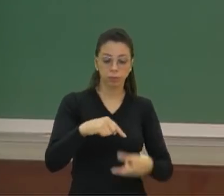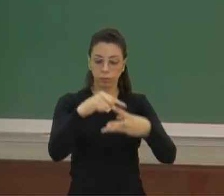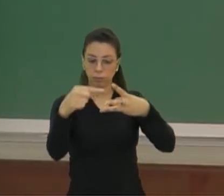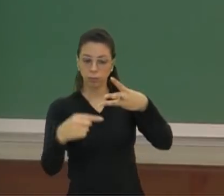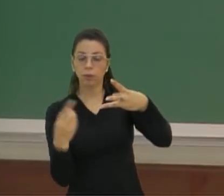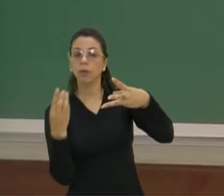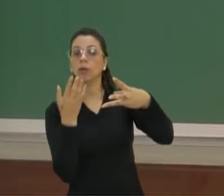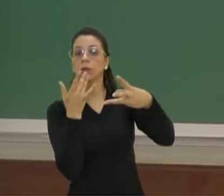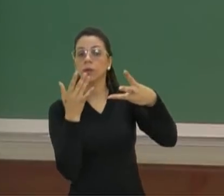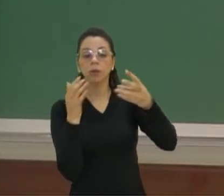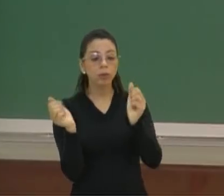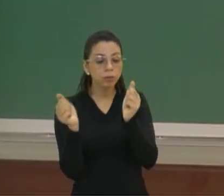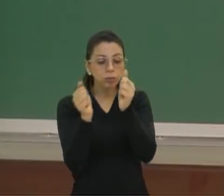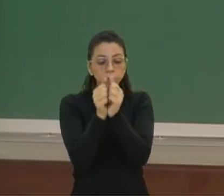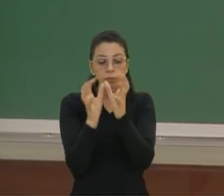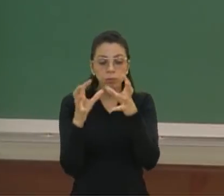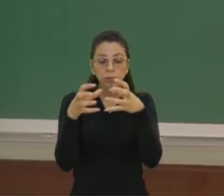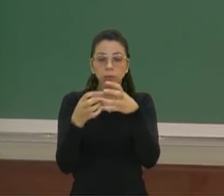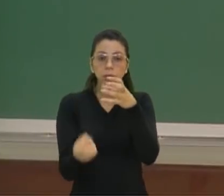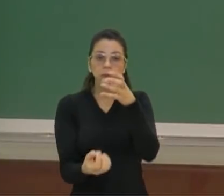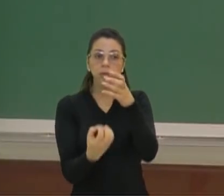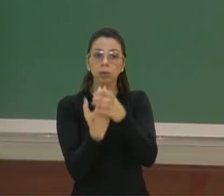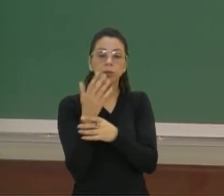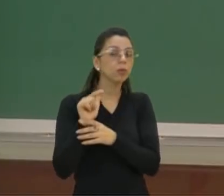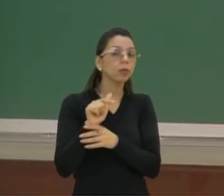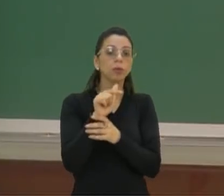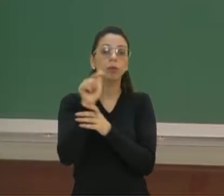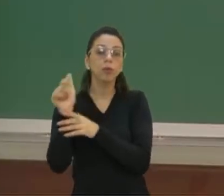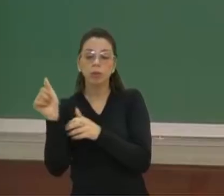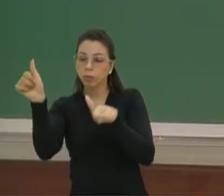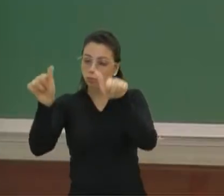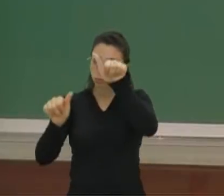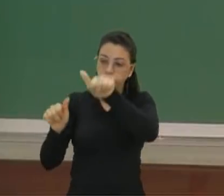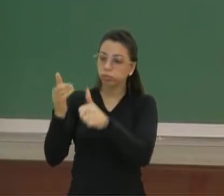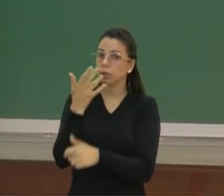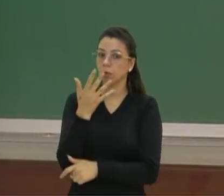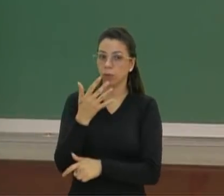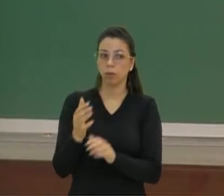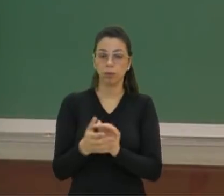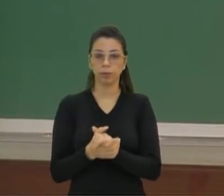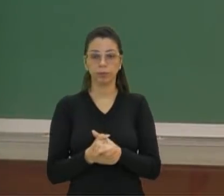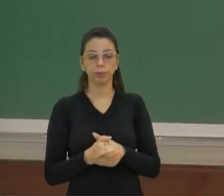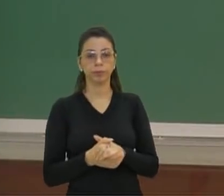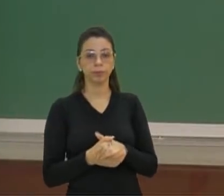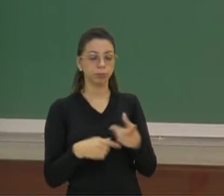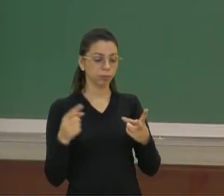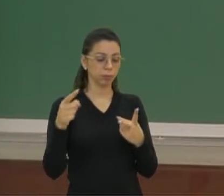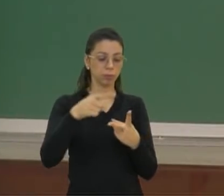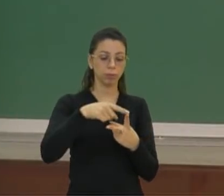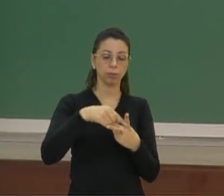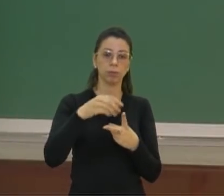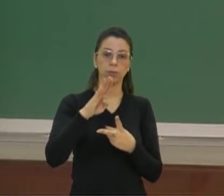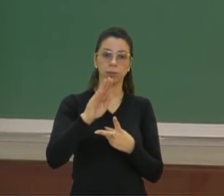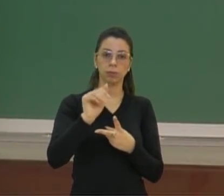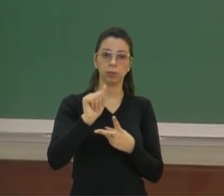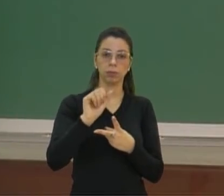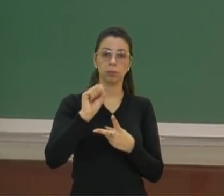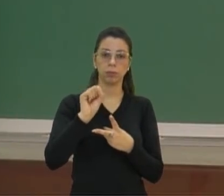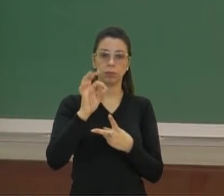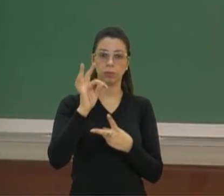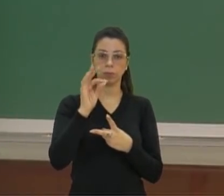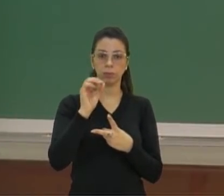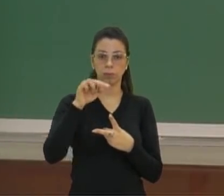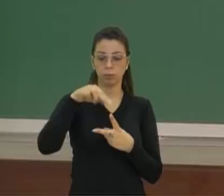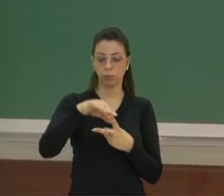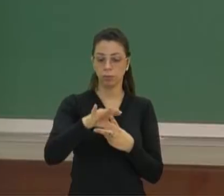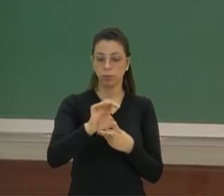cores em conjunto formam todo outro espectro de cores. Já os bastonetes, elas são mais sensíveis à luz.